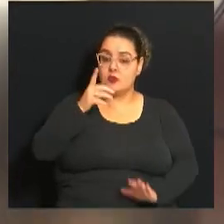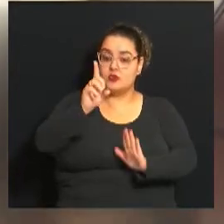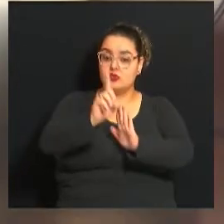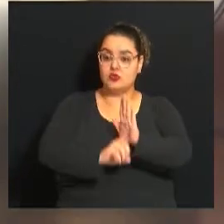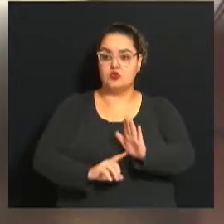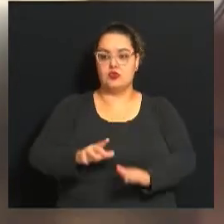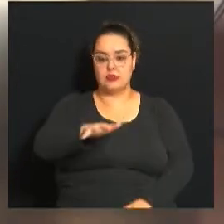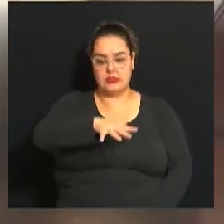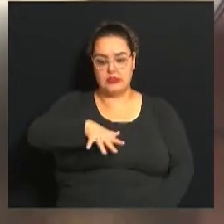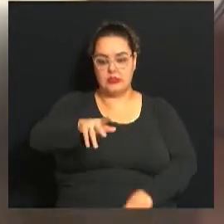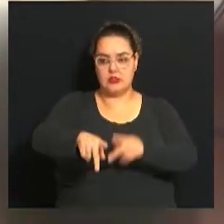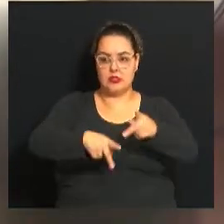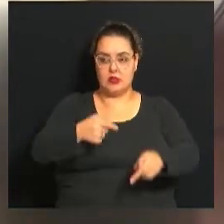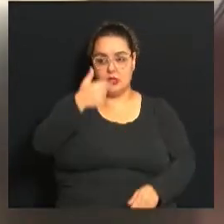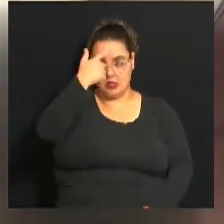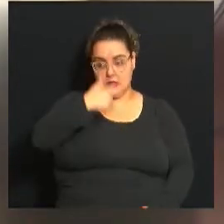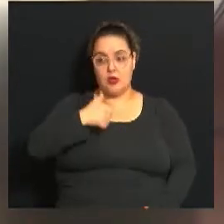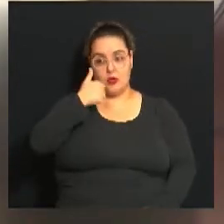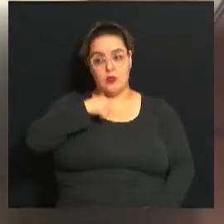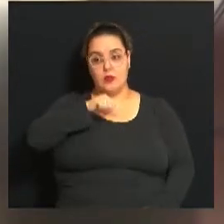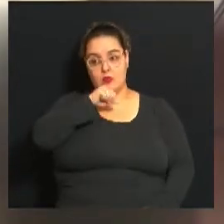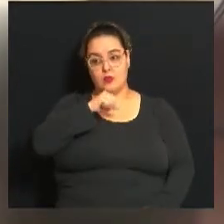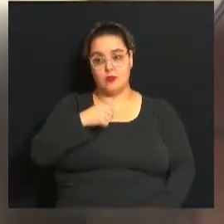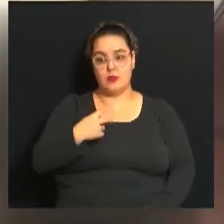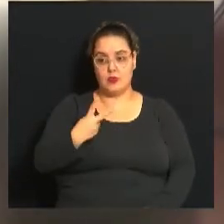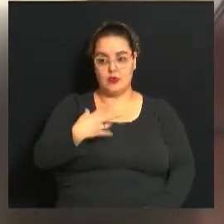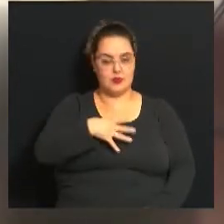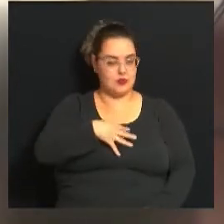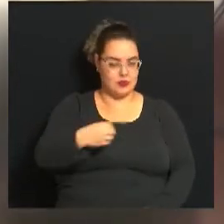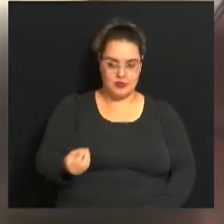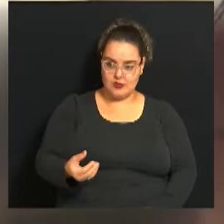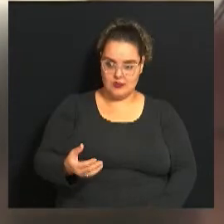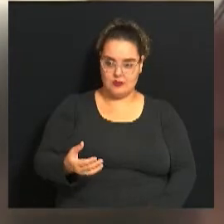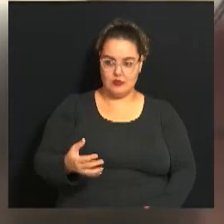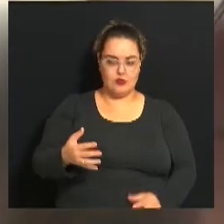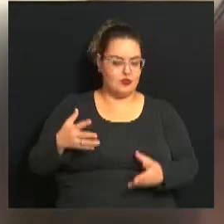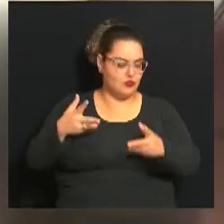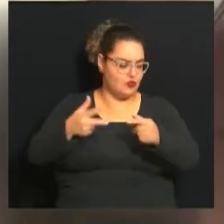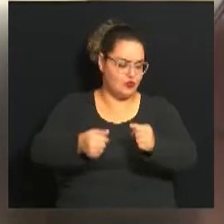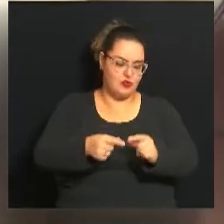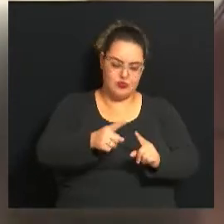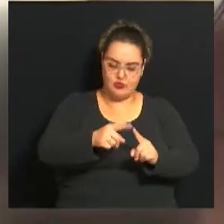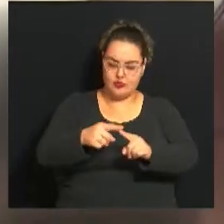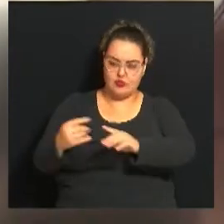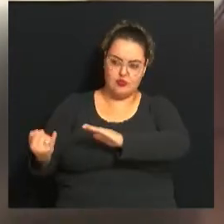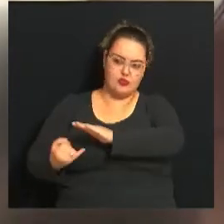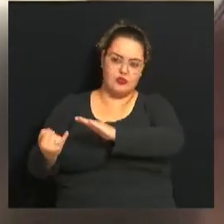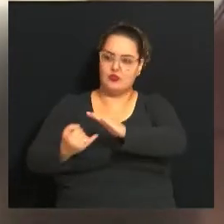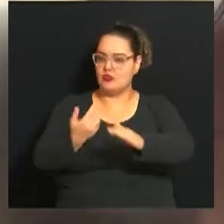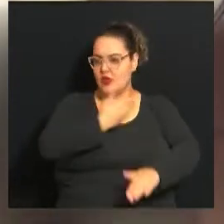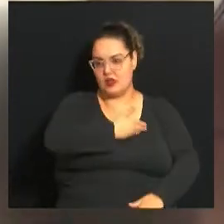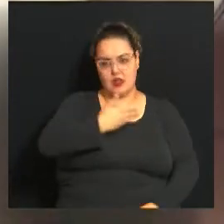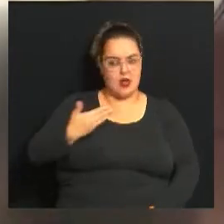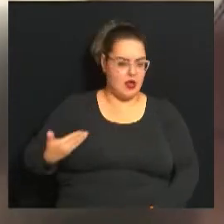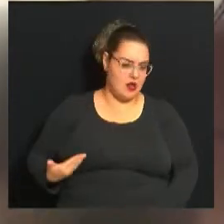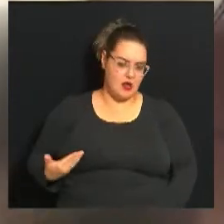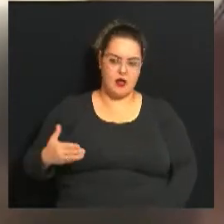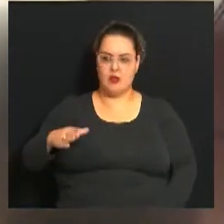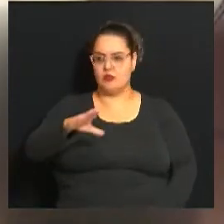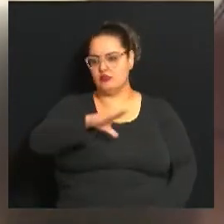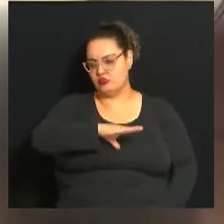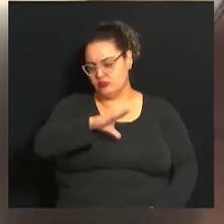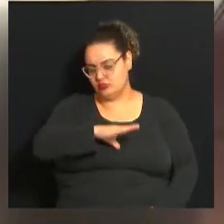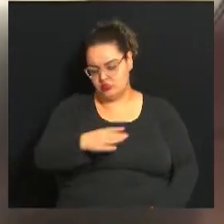como mãe, meus filhos já passaram por todas as instituições, já tiveram na pública, já tiveram na municipal, já foram para a